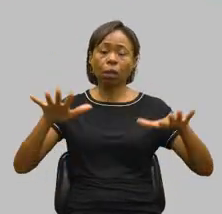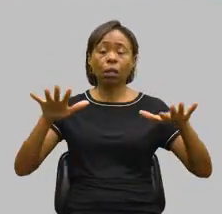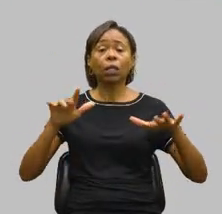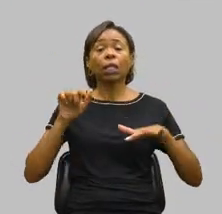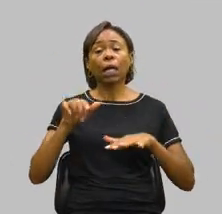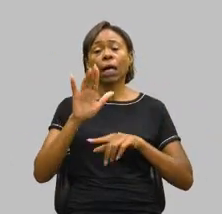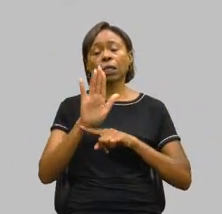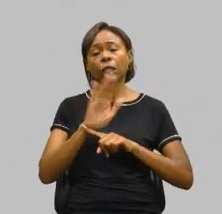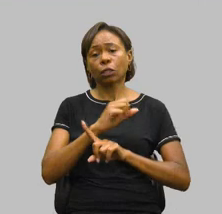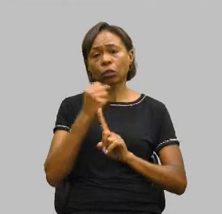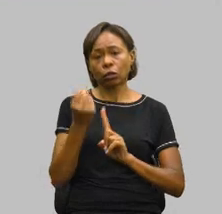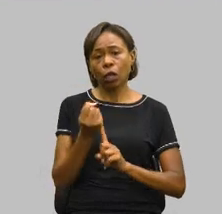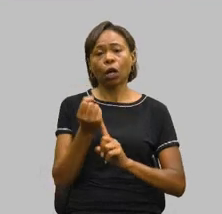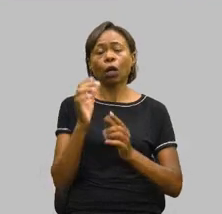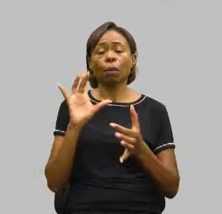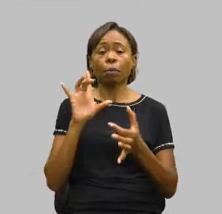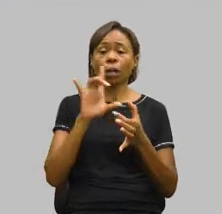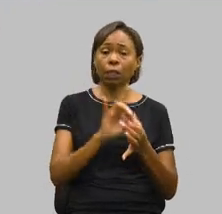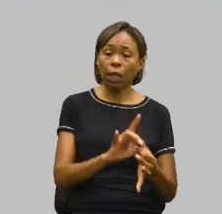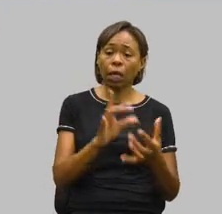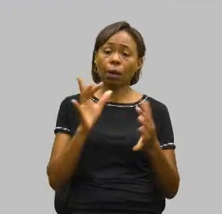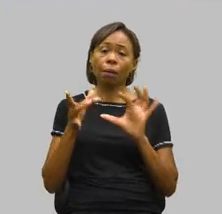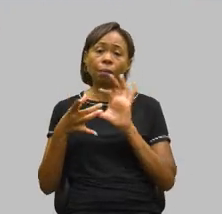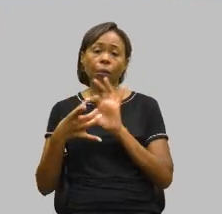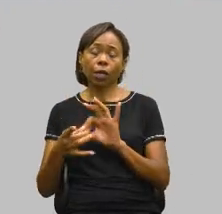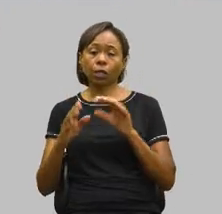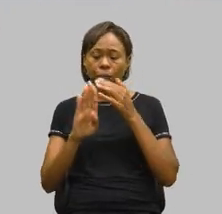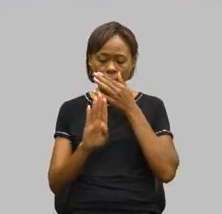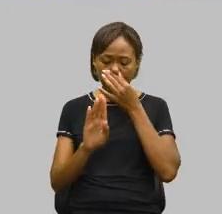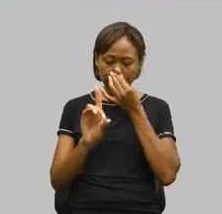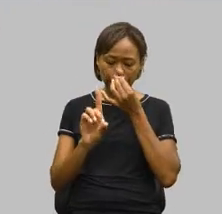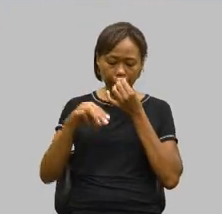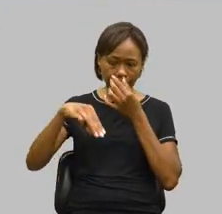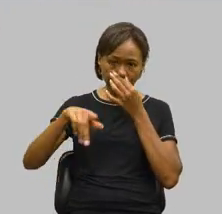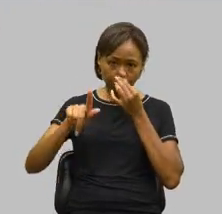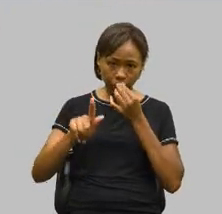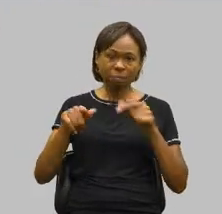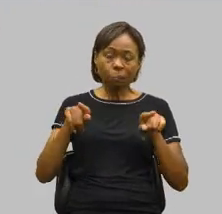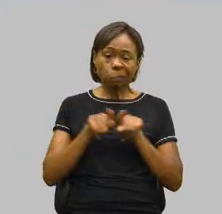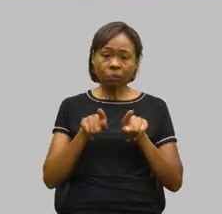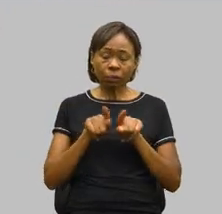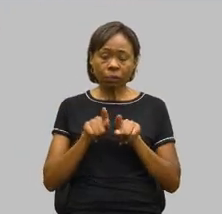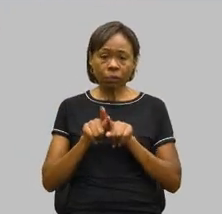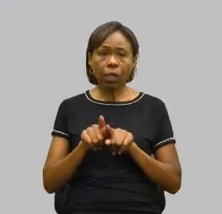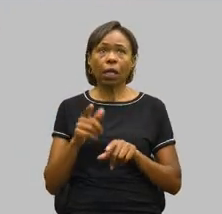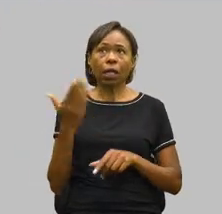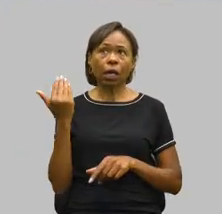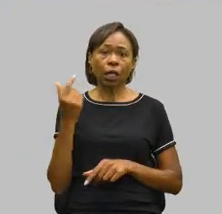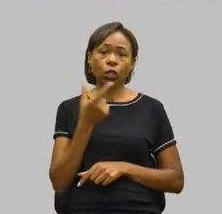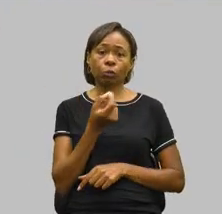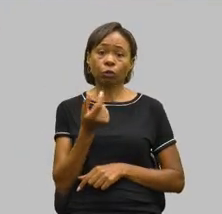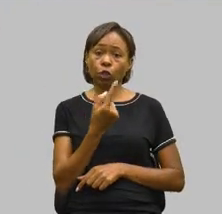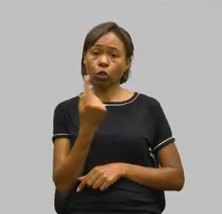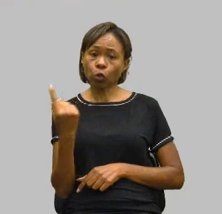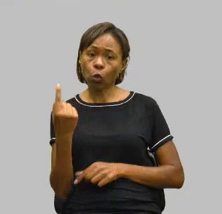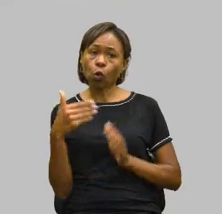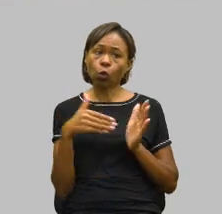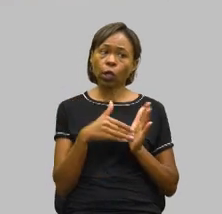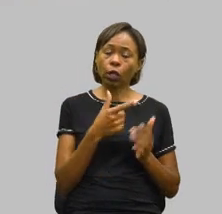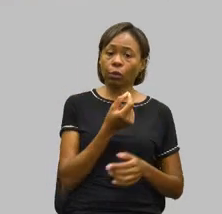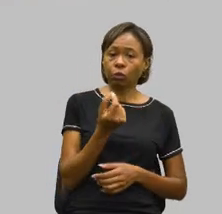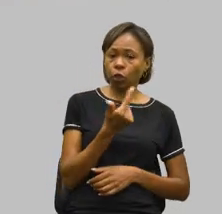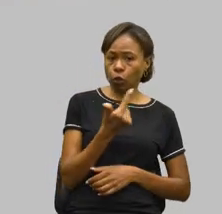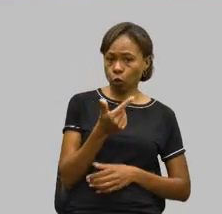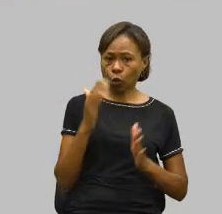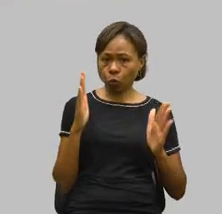social e também em parceria com bdmg eh foram disponibilizados entre o ano de 2021 2022